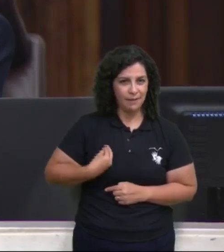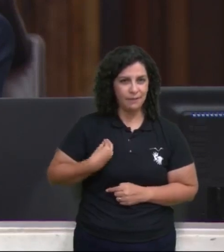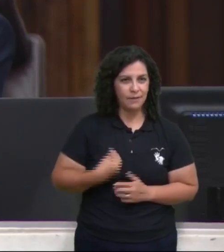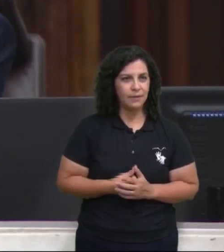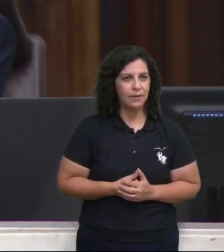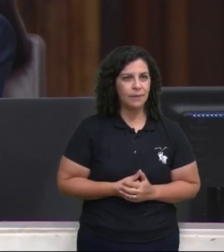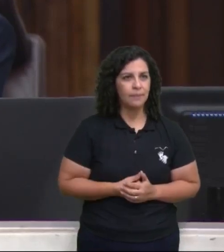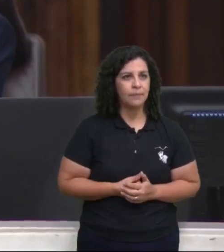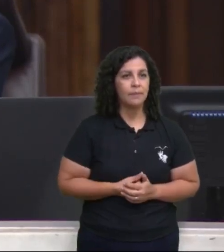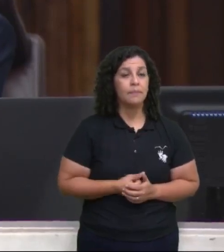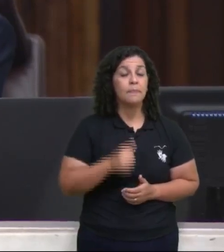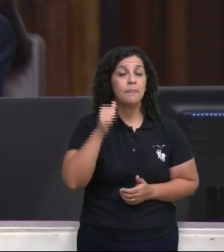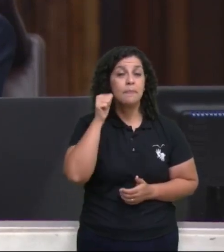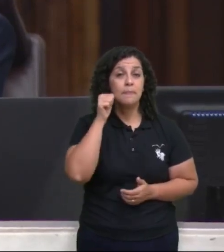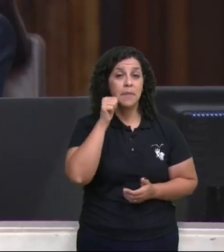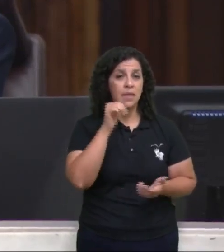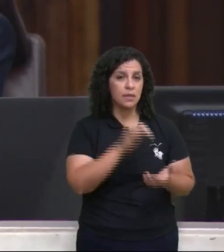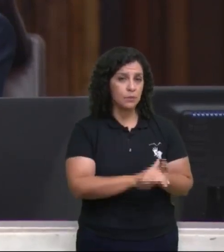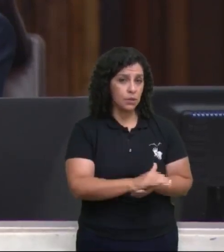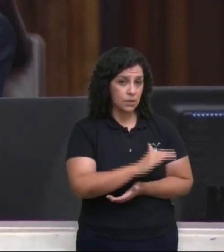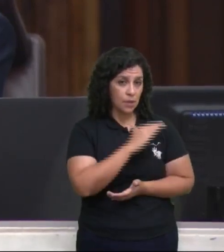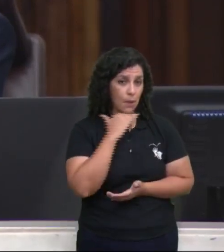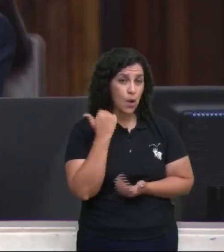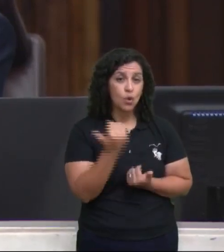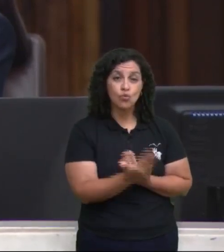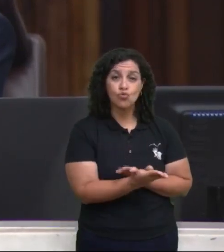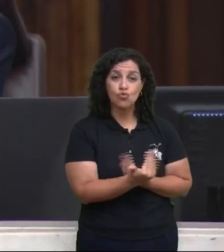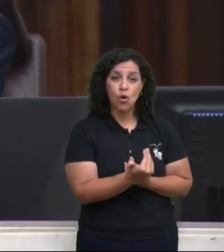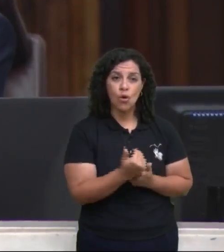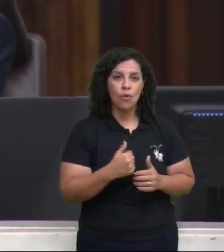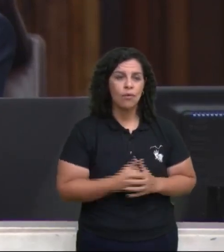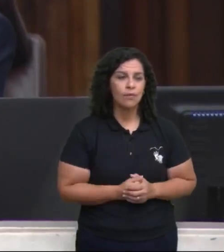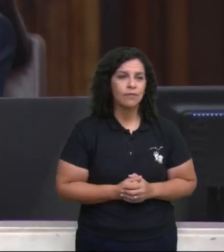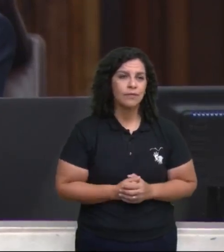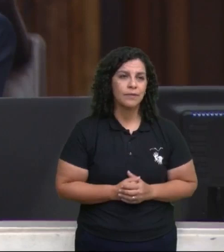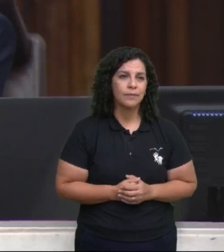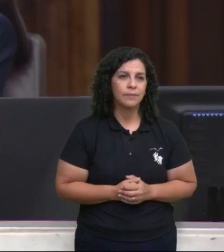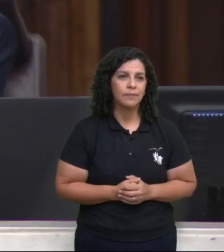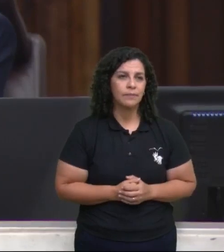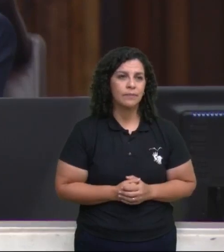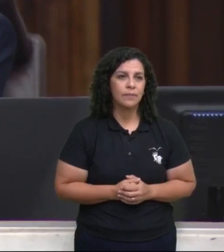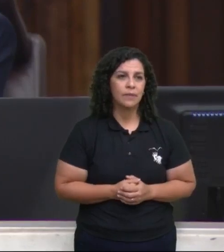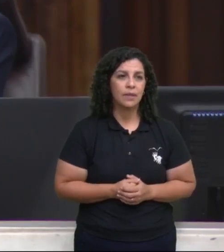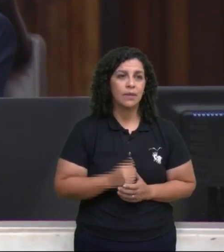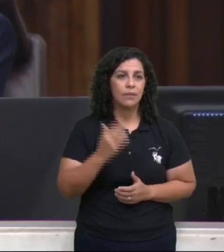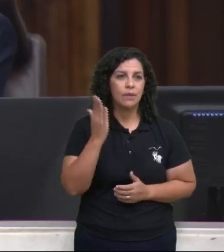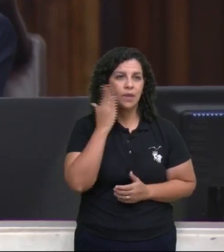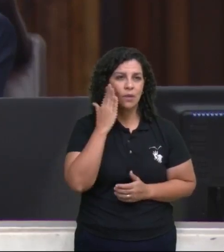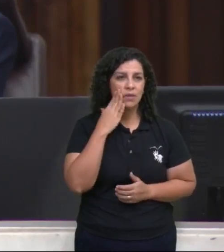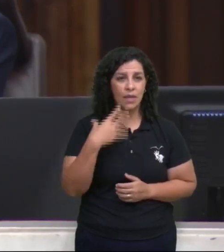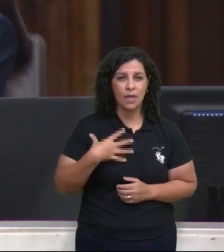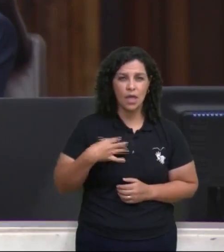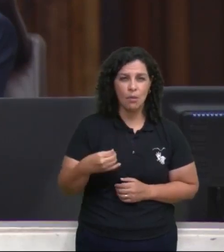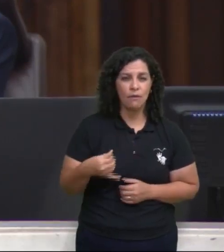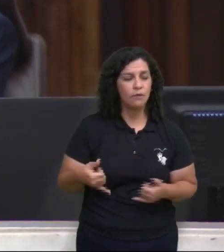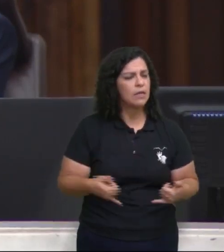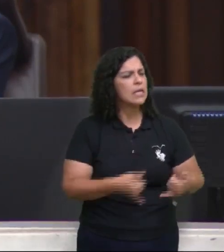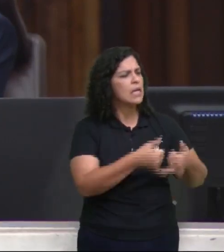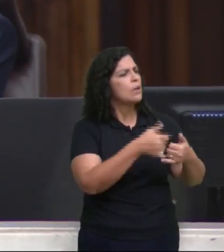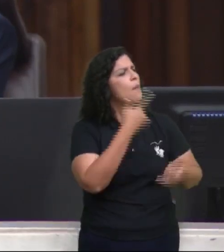que eu perdi minha mulher muito nova. E eu sei o que é um filho ligando para o